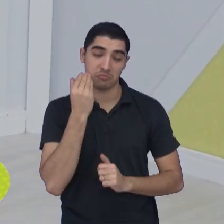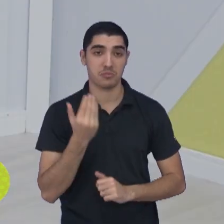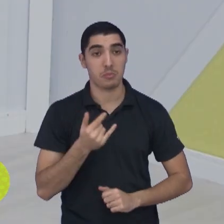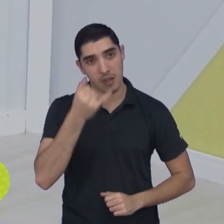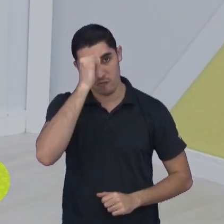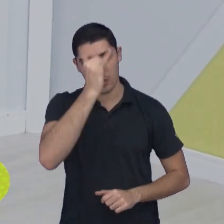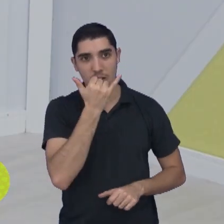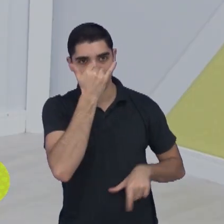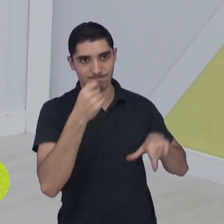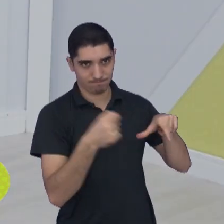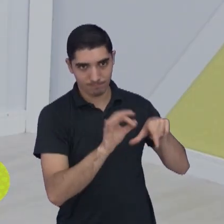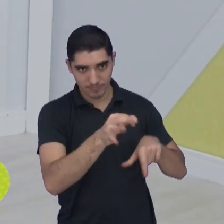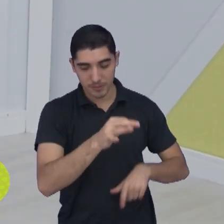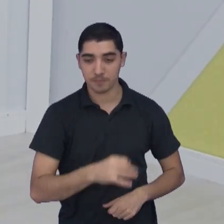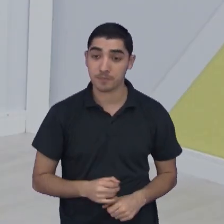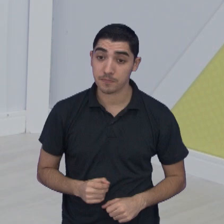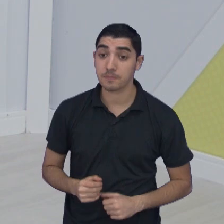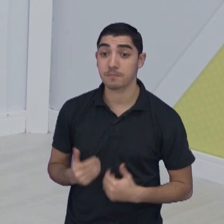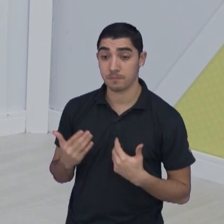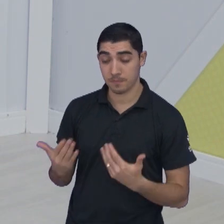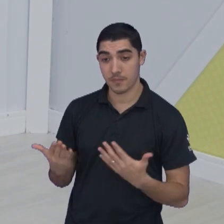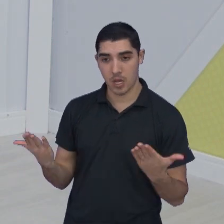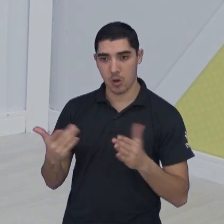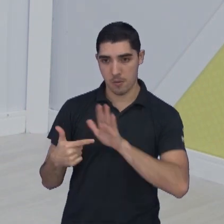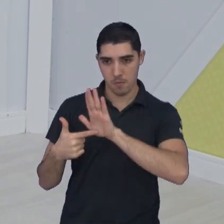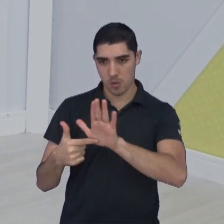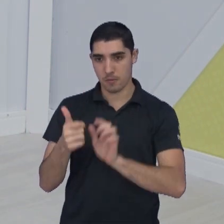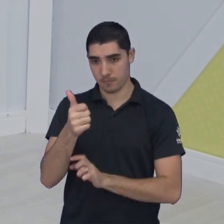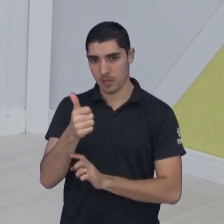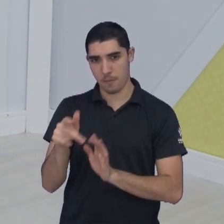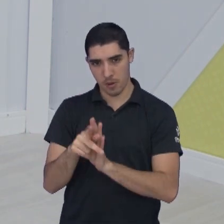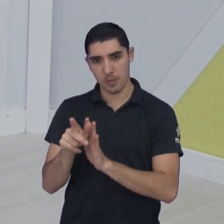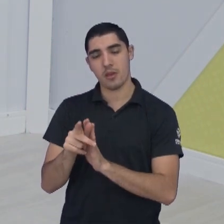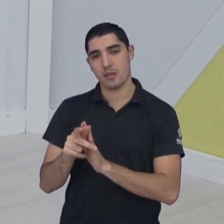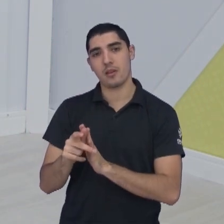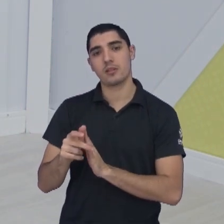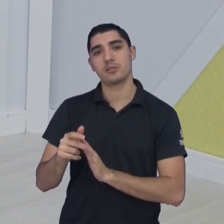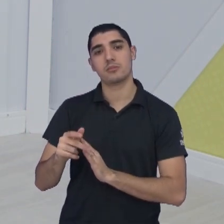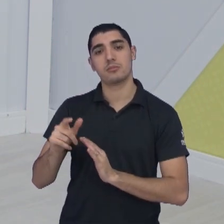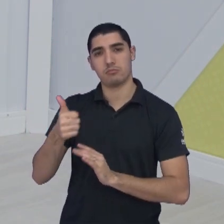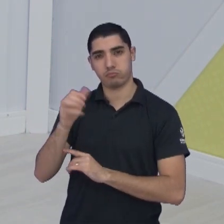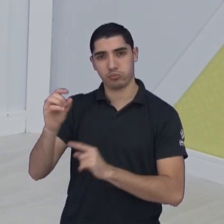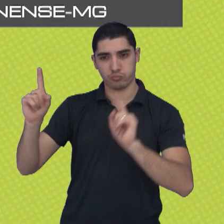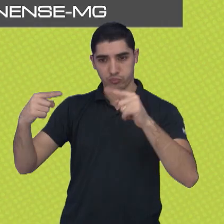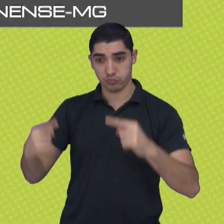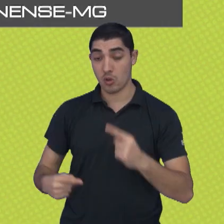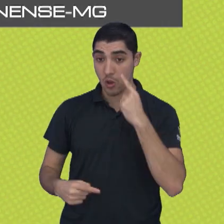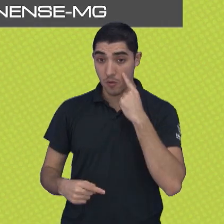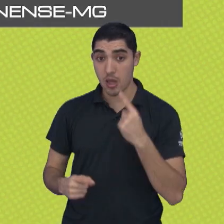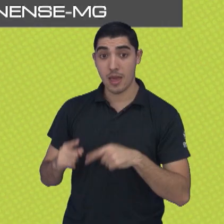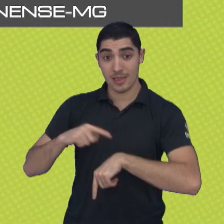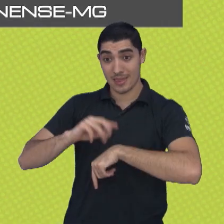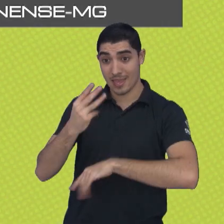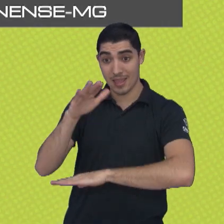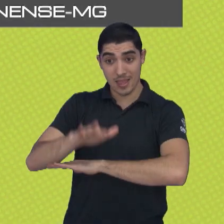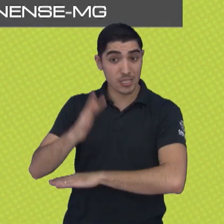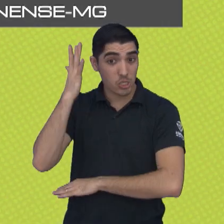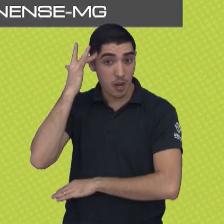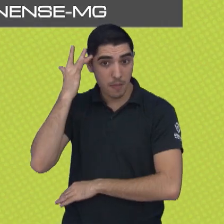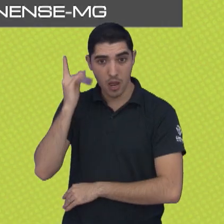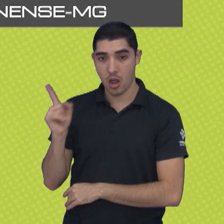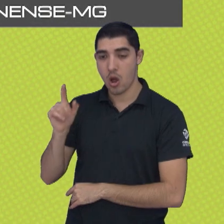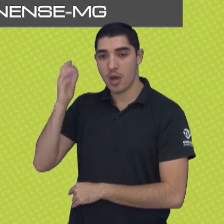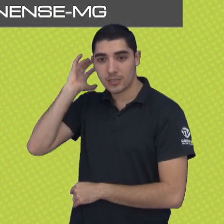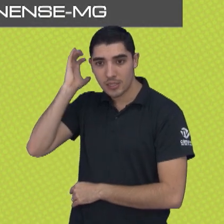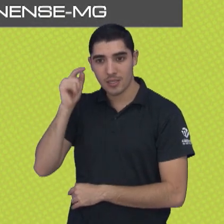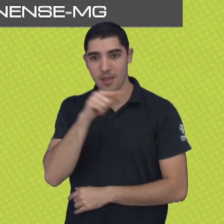Pois é, vamos dar uma olhadinha aqui nos jogos, a 10ª rodada, 3 jogos acontecem amanhã. 3 da tarde, Santo André e Inter de Limeira. 4